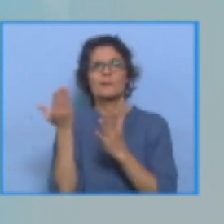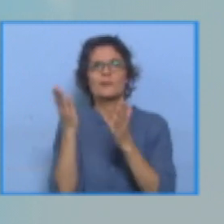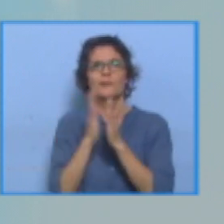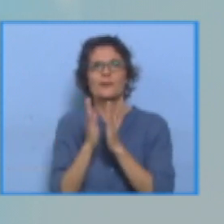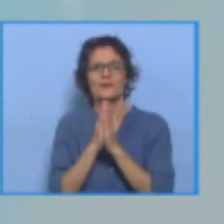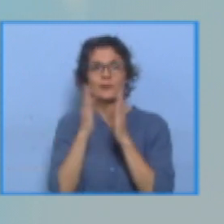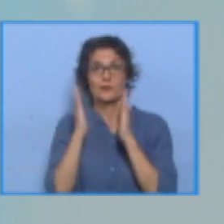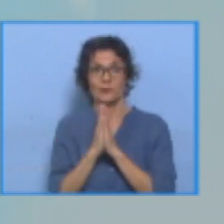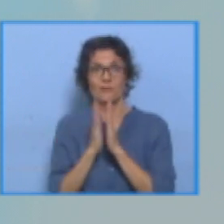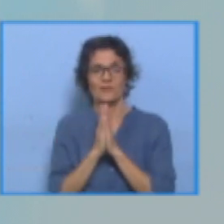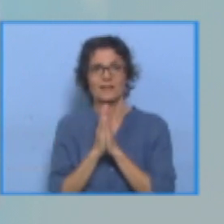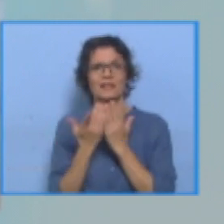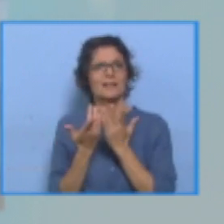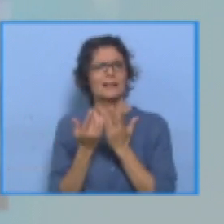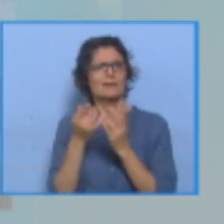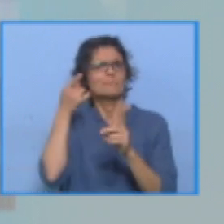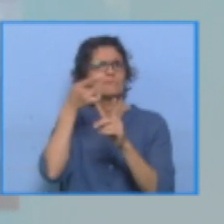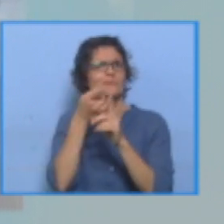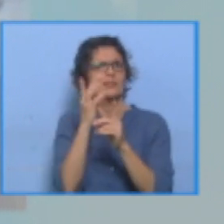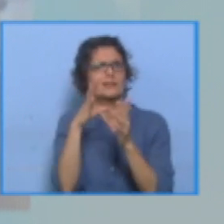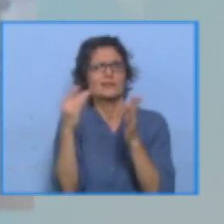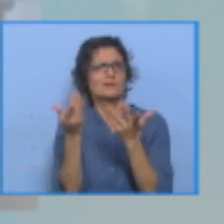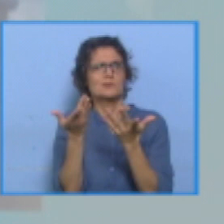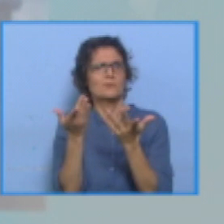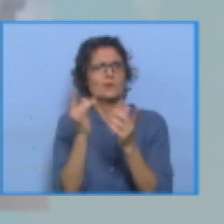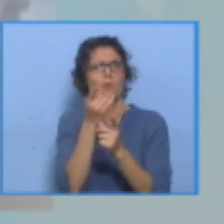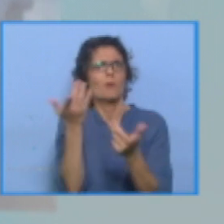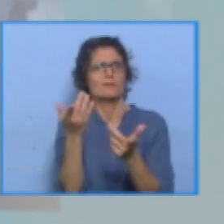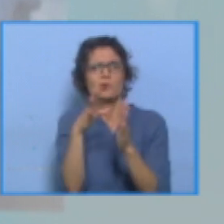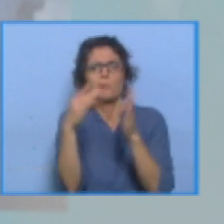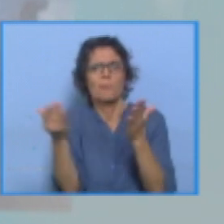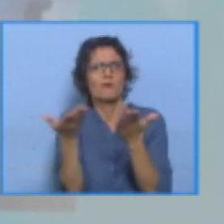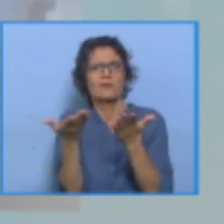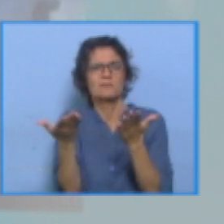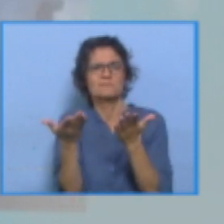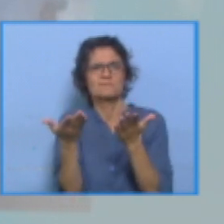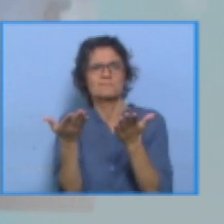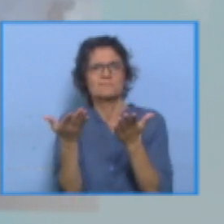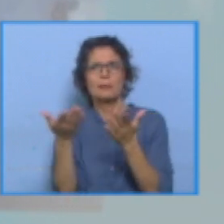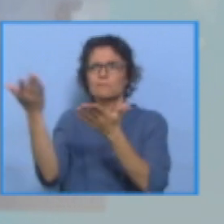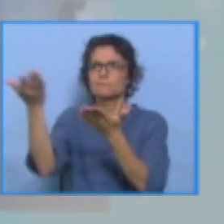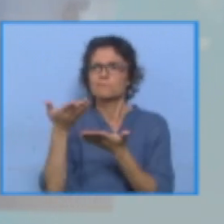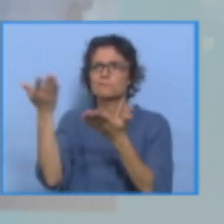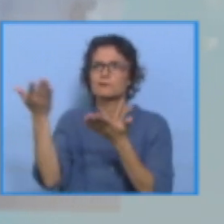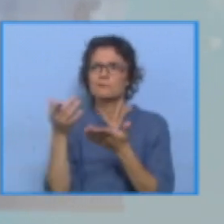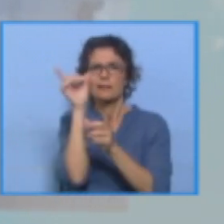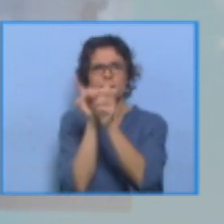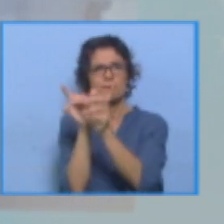convém ter essa ressalva, pretendem com este formato? Trata-se de um formato de convidar as pessoas a